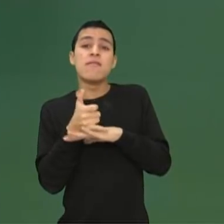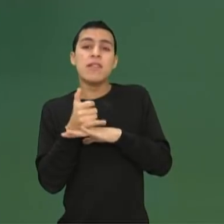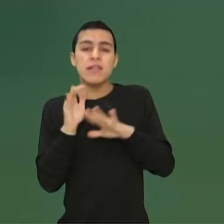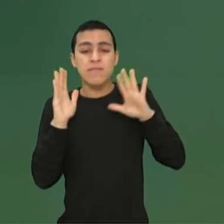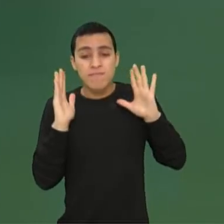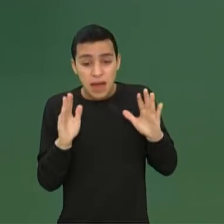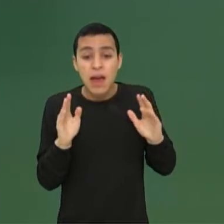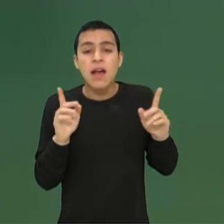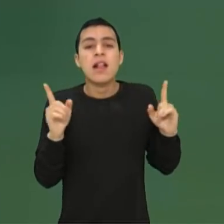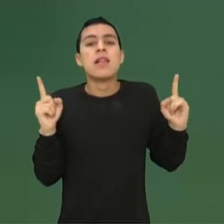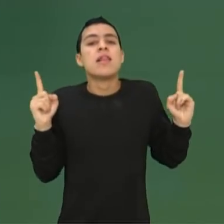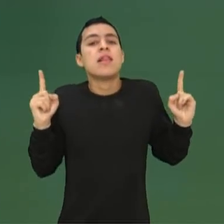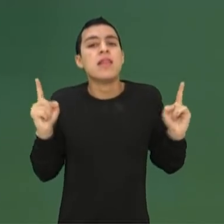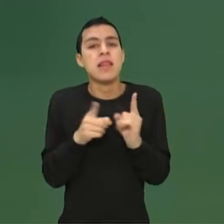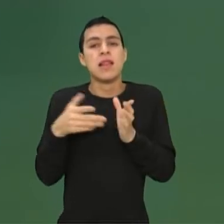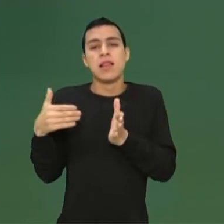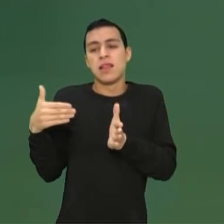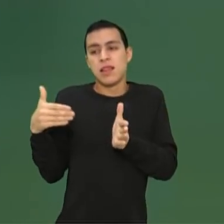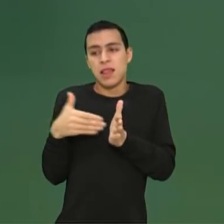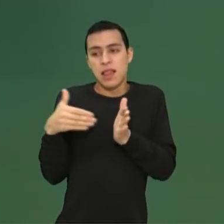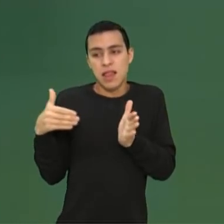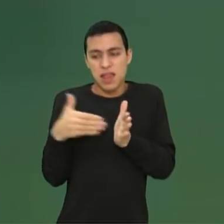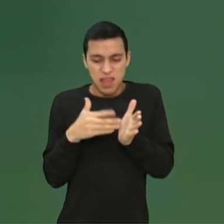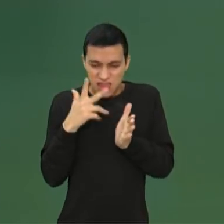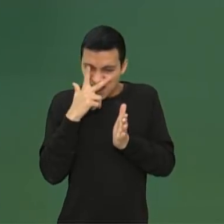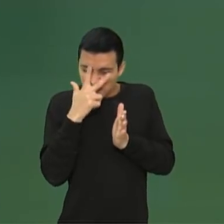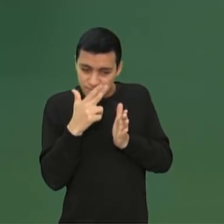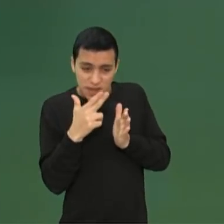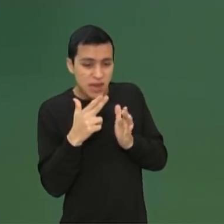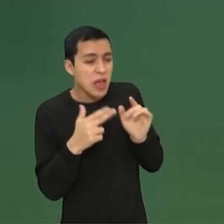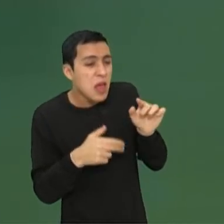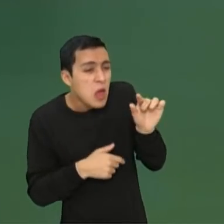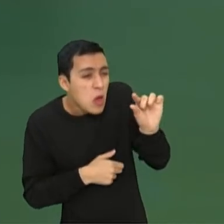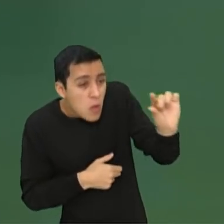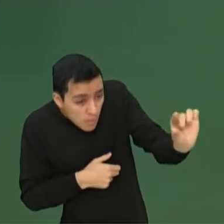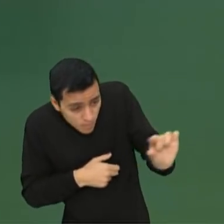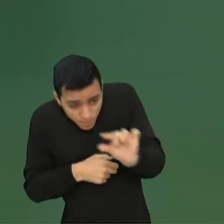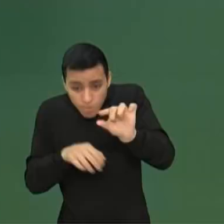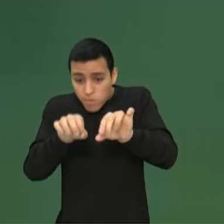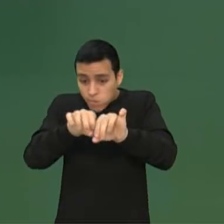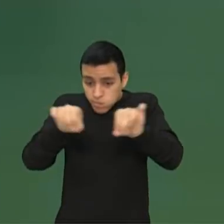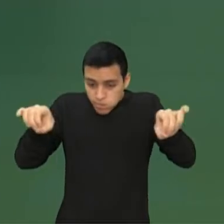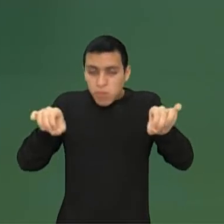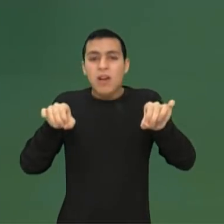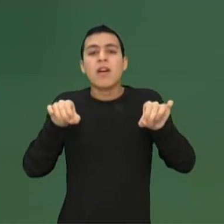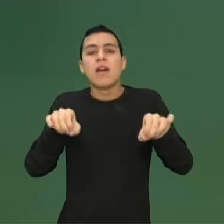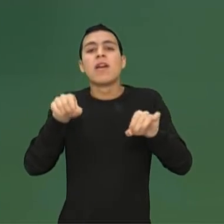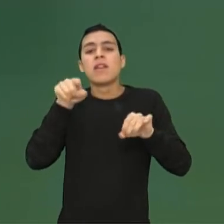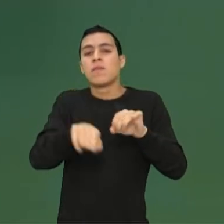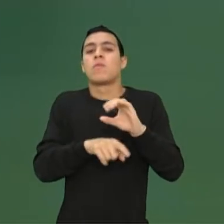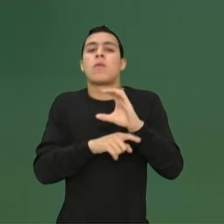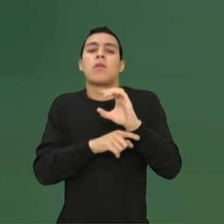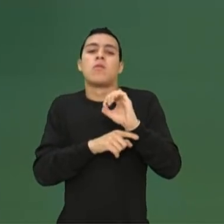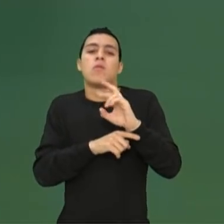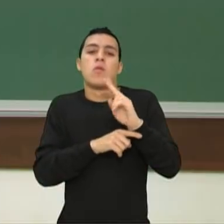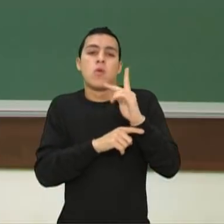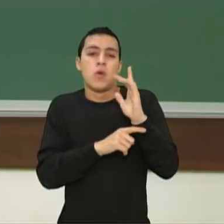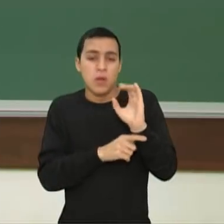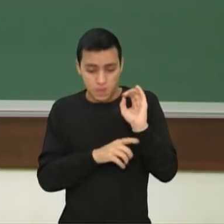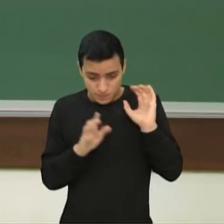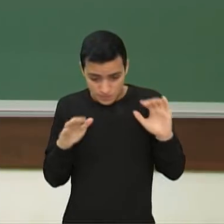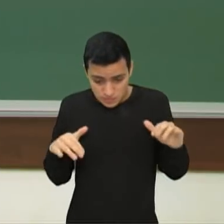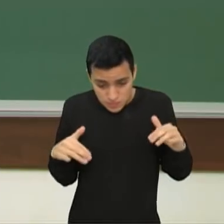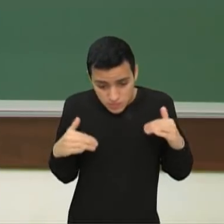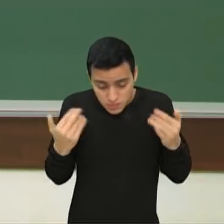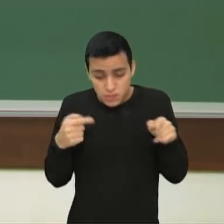parte limitada, um pouco deste ferro, eu chamo de corpo. E quando eu